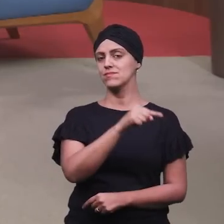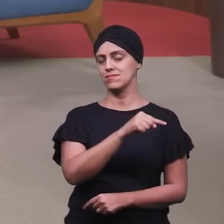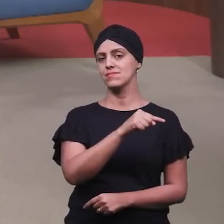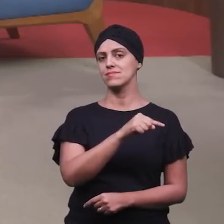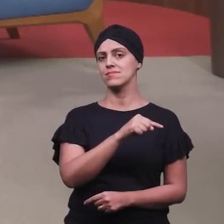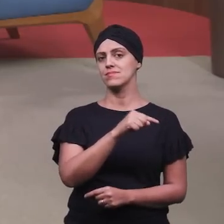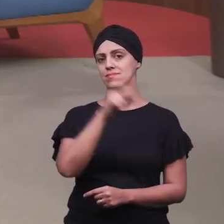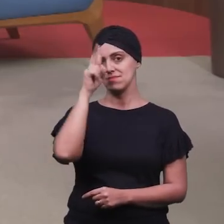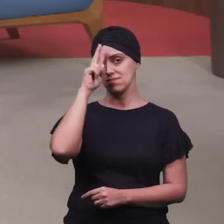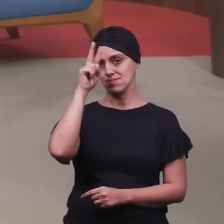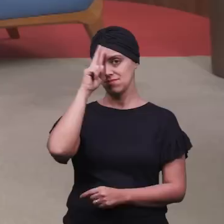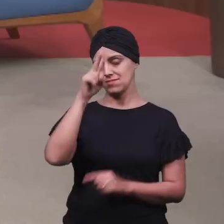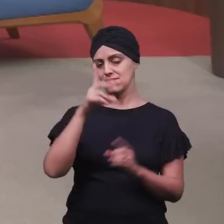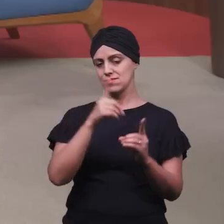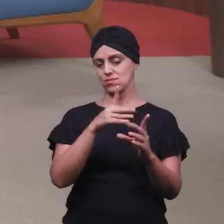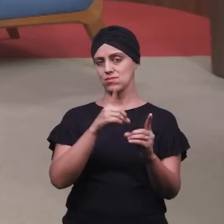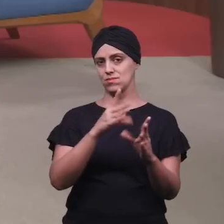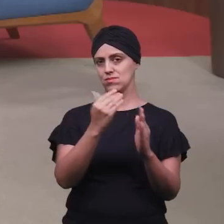aplicação